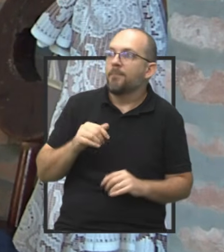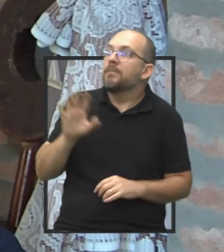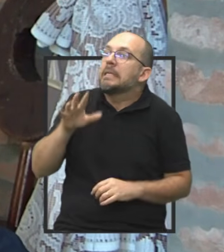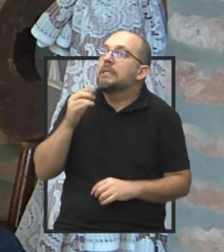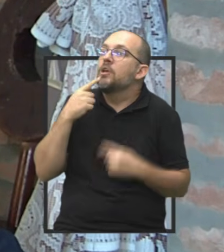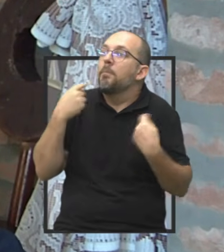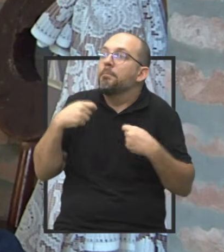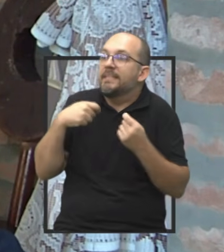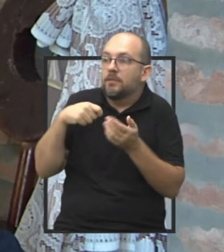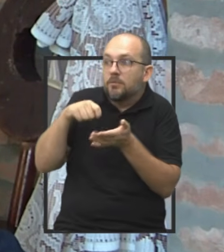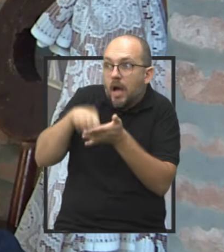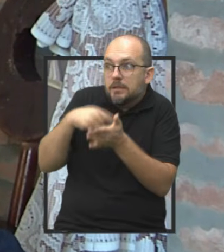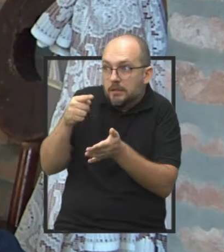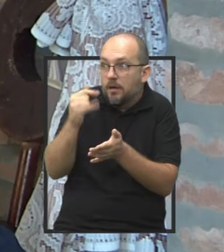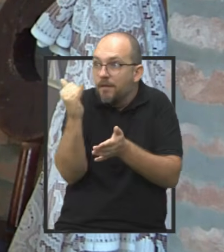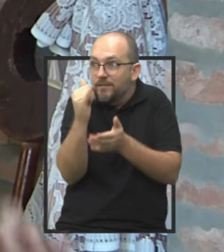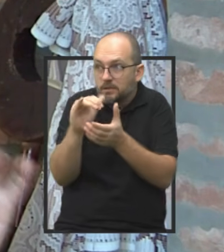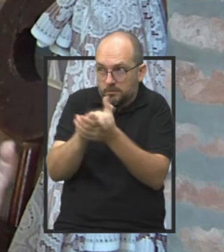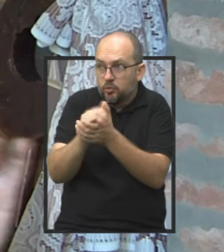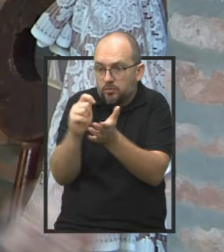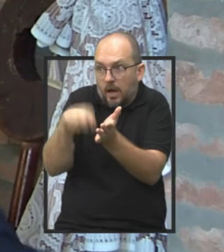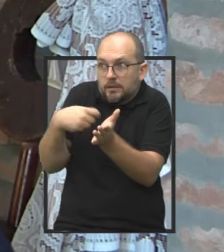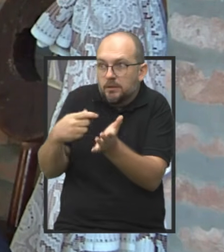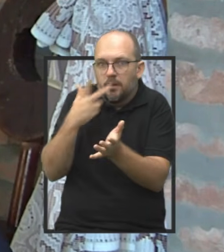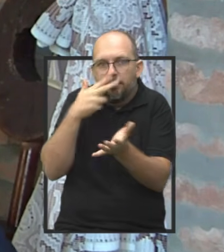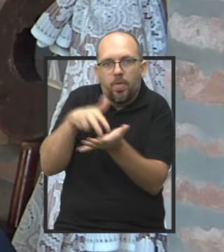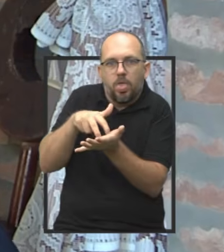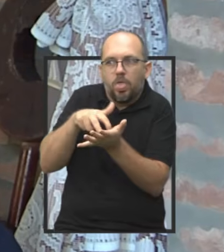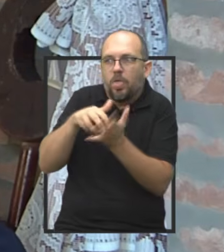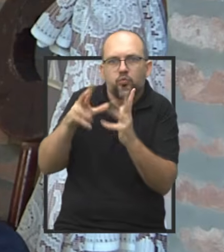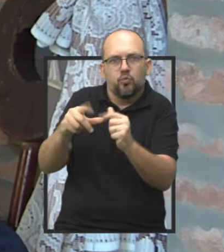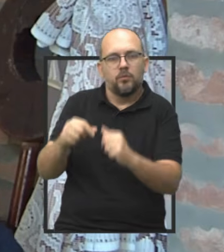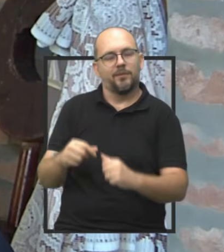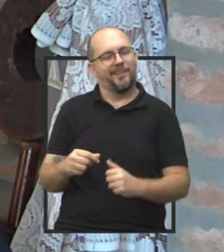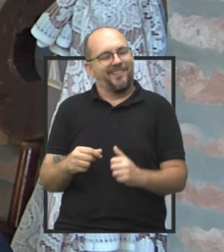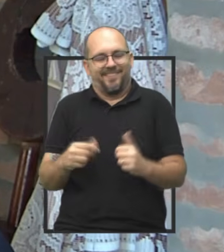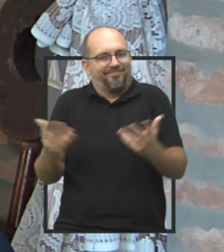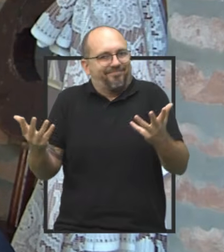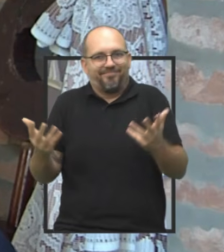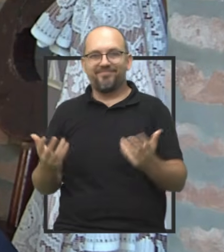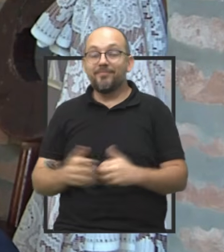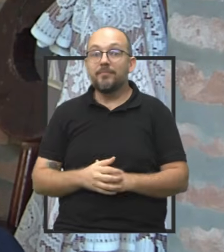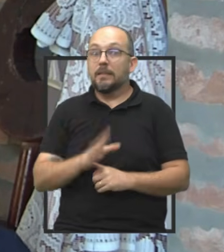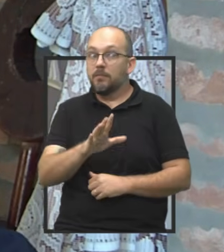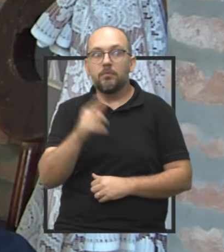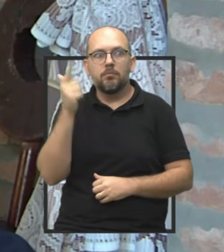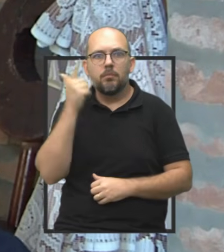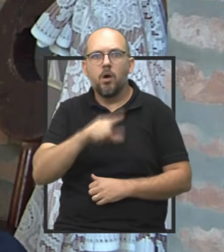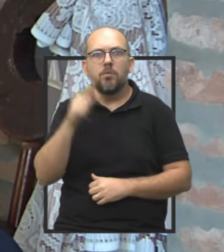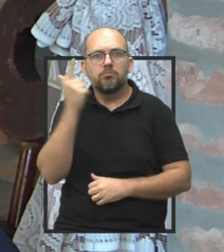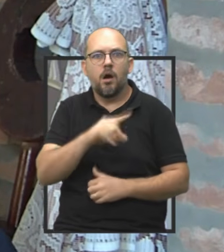ele, ai, preciso que Zé Maria sinta, né? E foi aí que ele entrou,